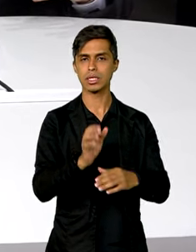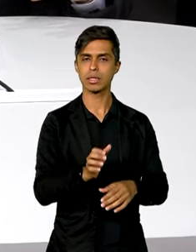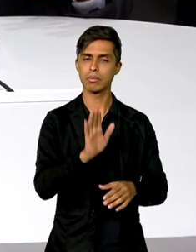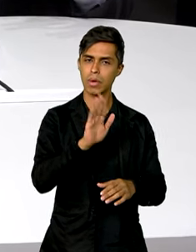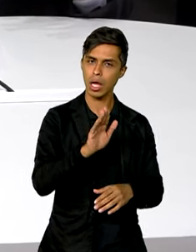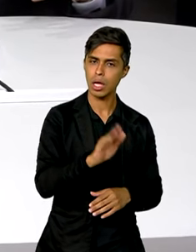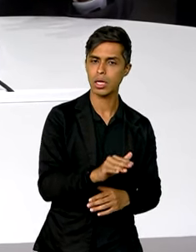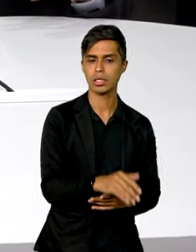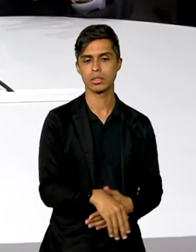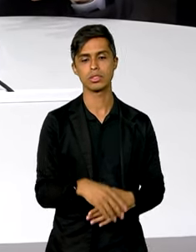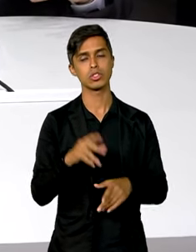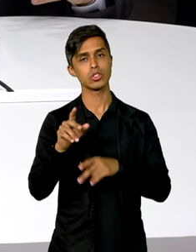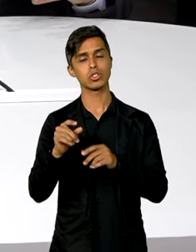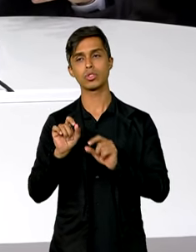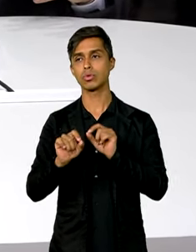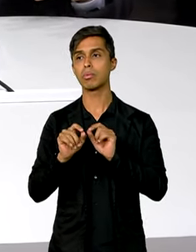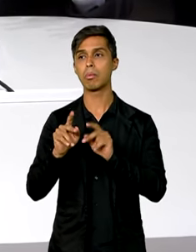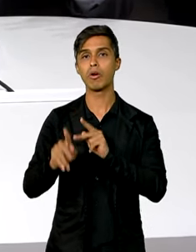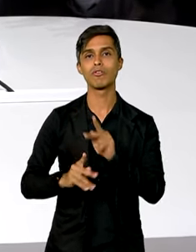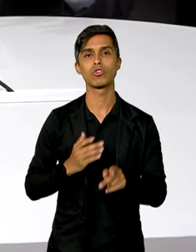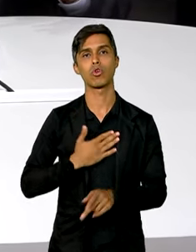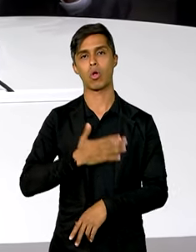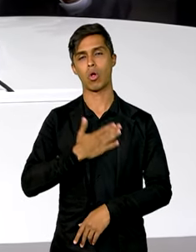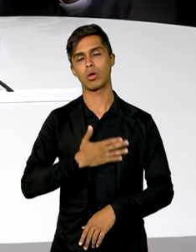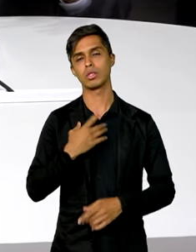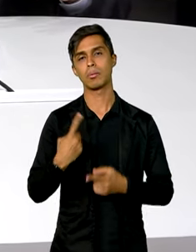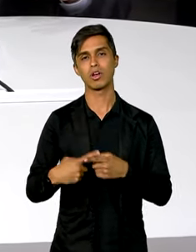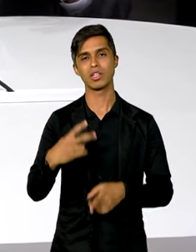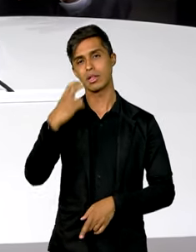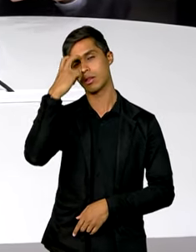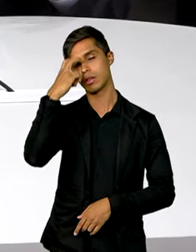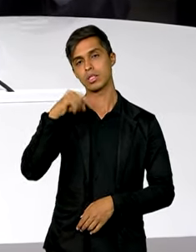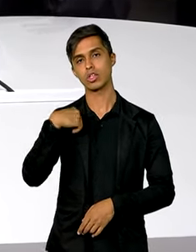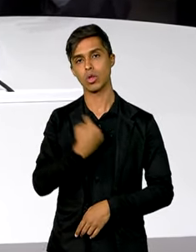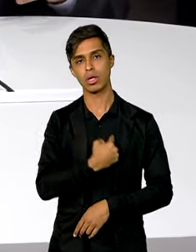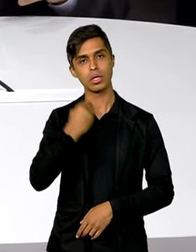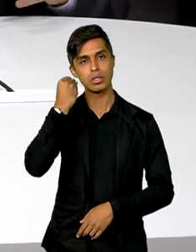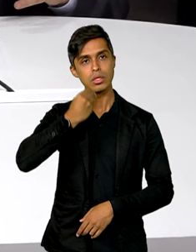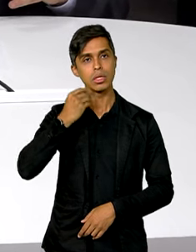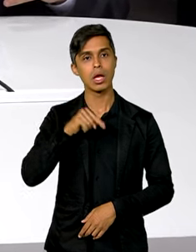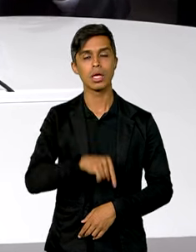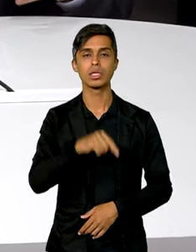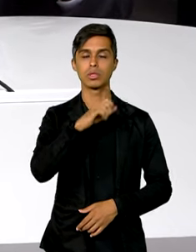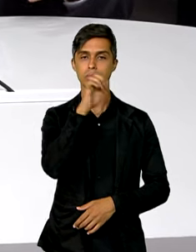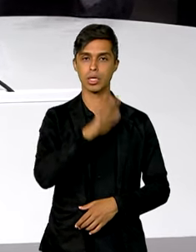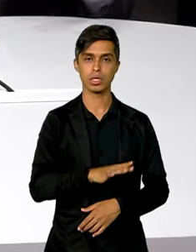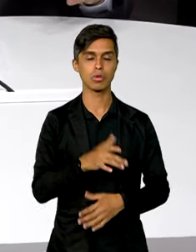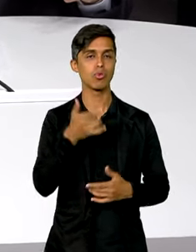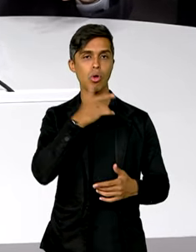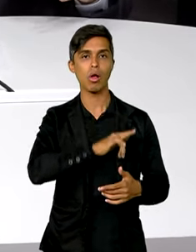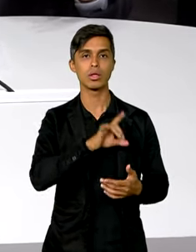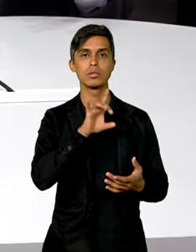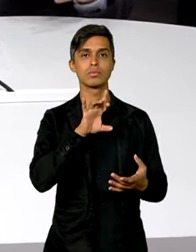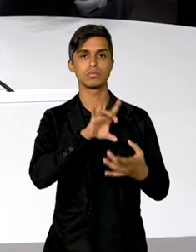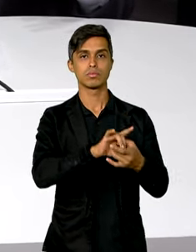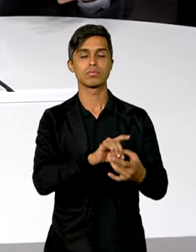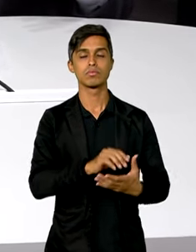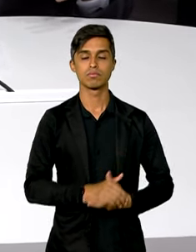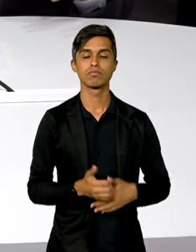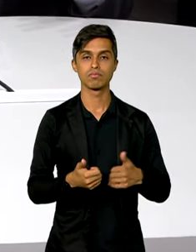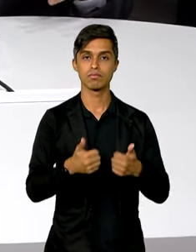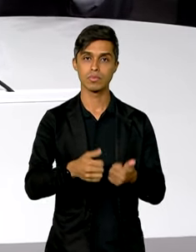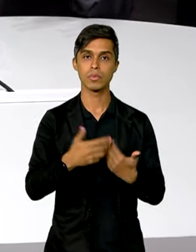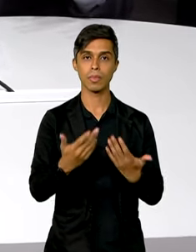povo gosta culturalmente. E essa experiência é que aqui no Brasil vem dando certo, tanto que